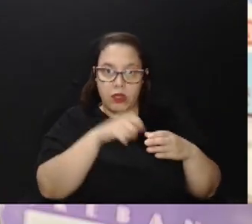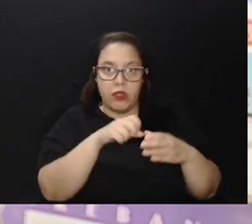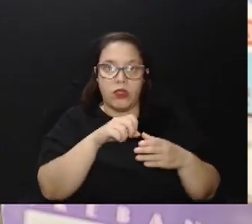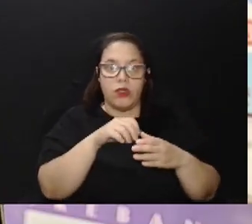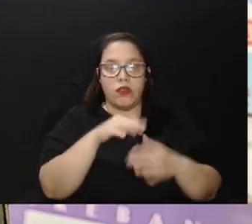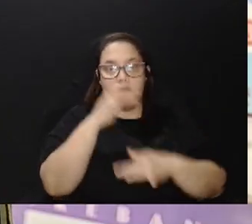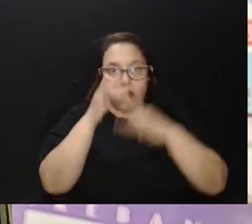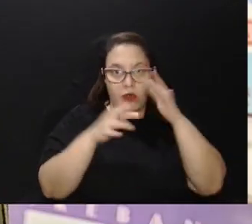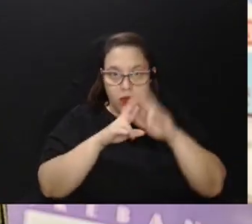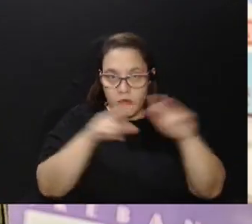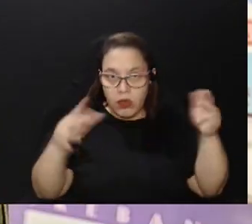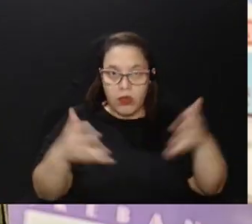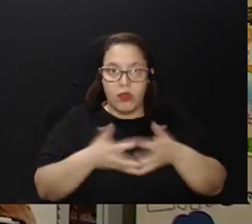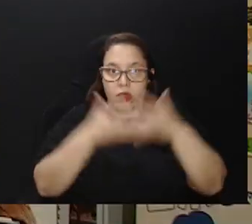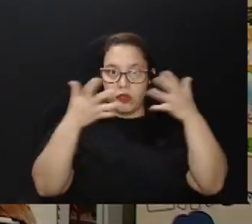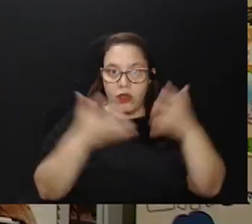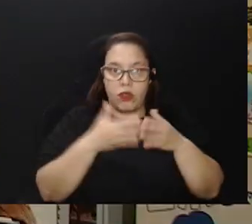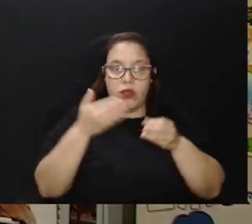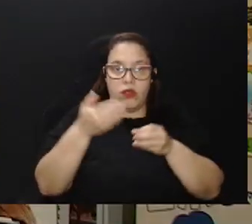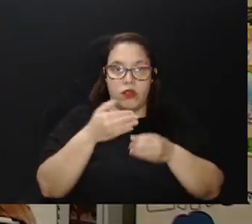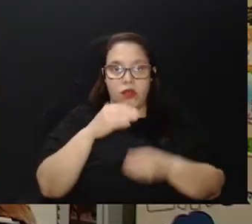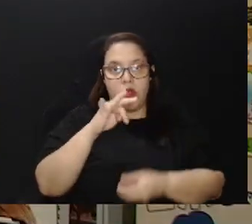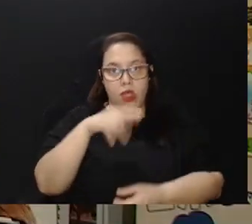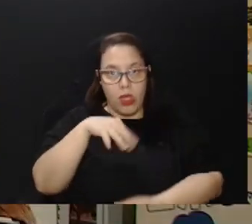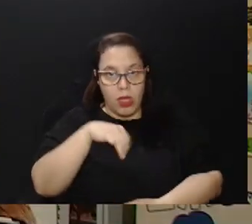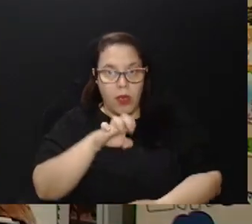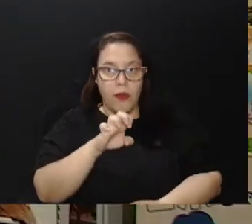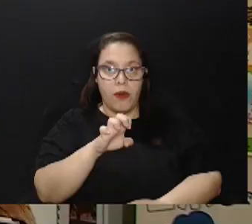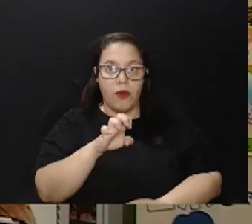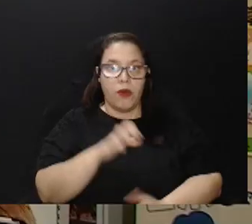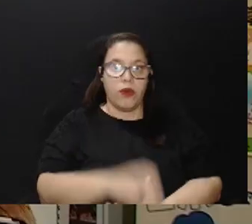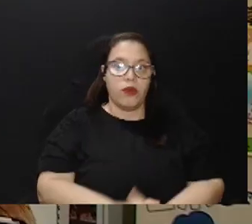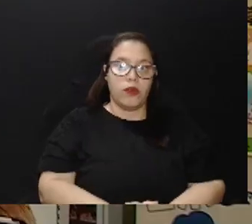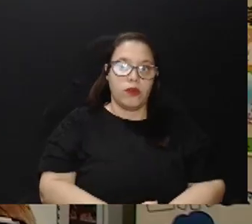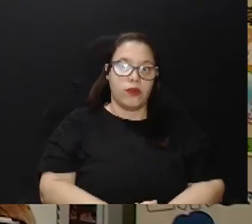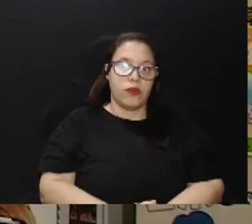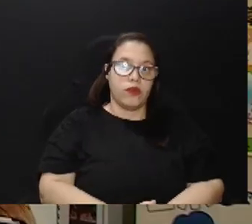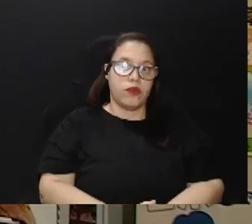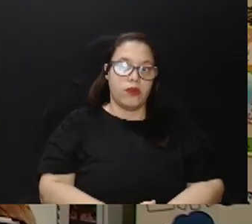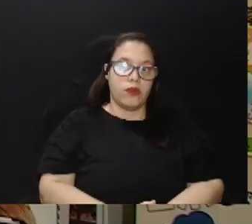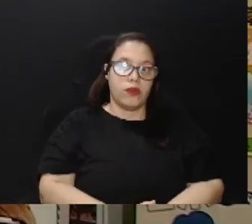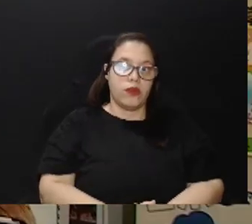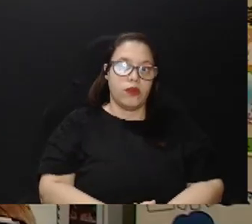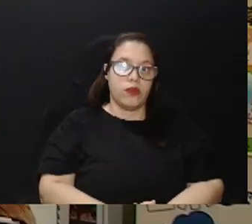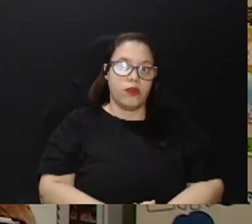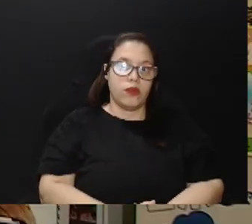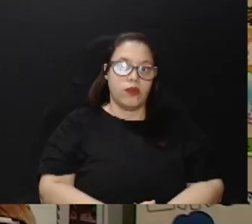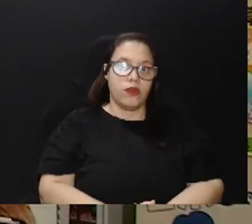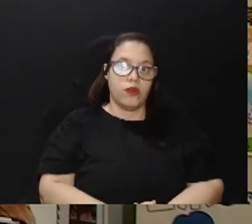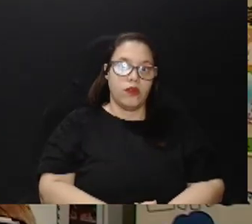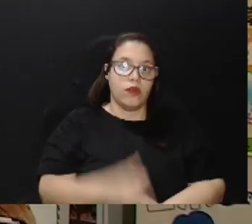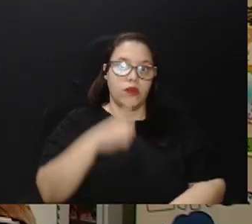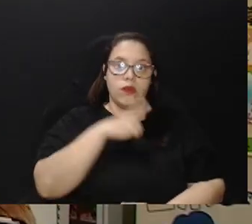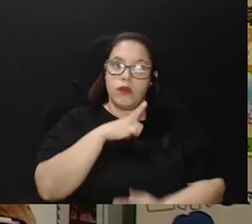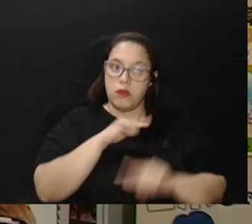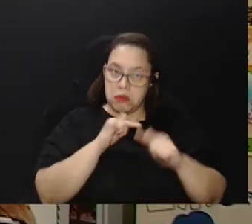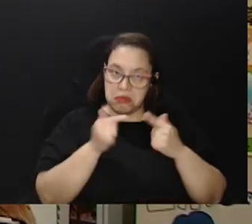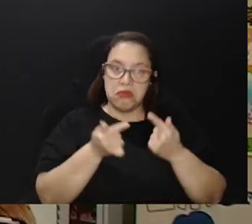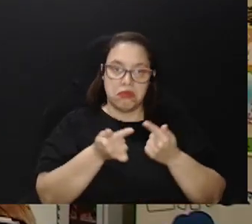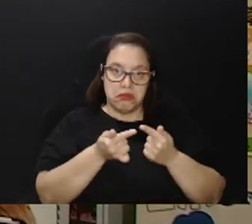plantavam tomate principalmente, e eles, então, havia aquele grupo, e havia o grupo